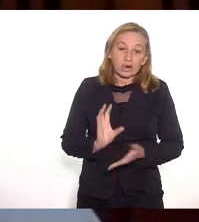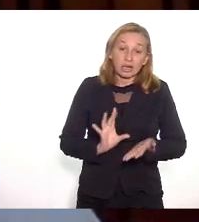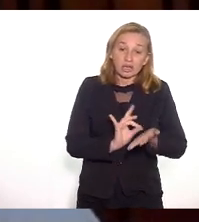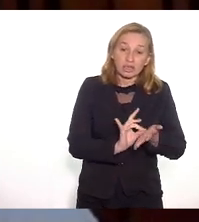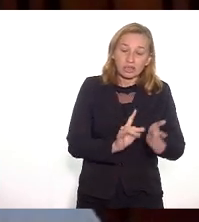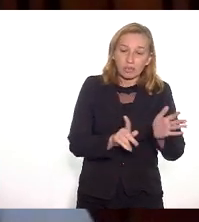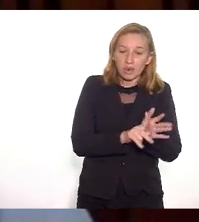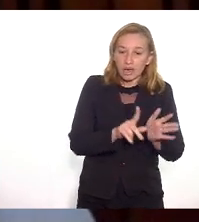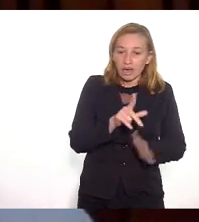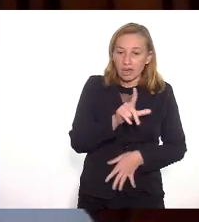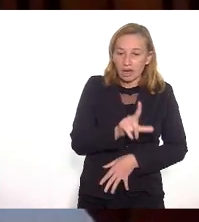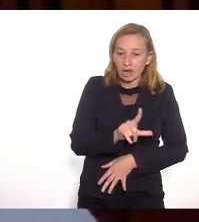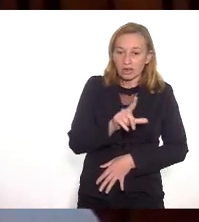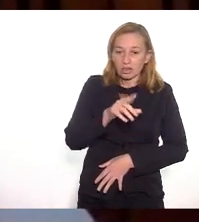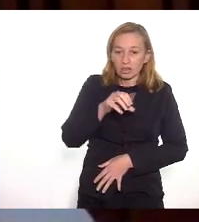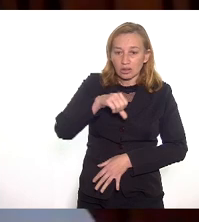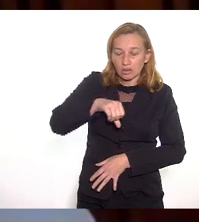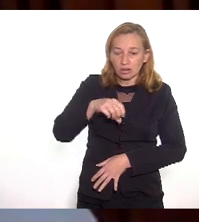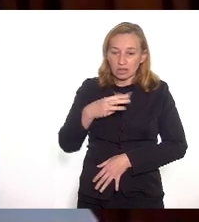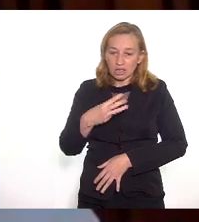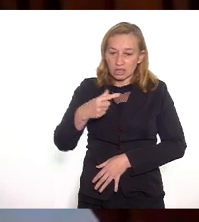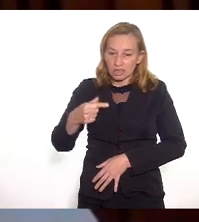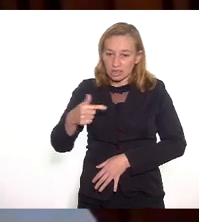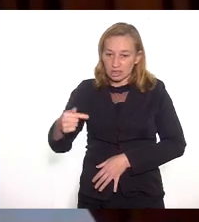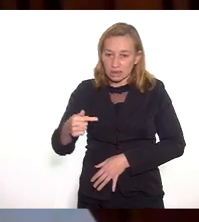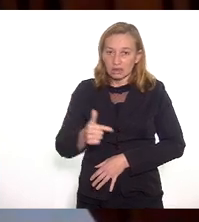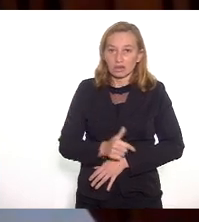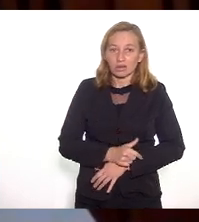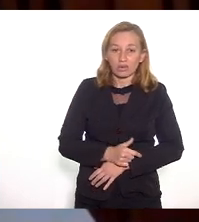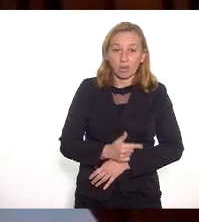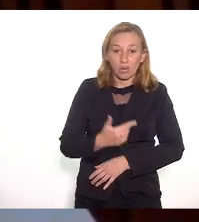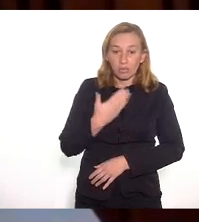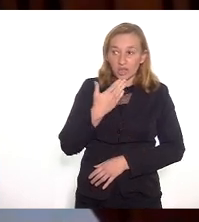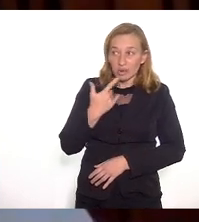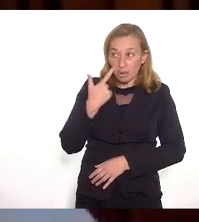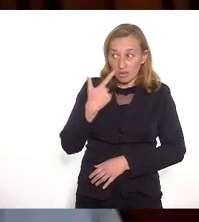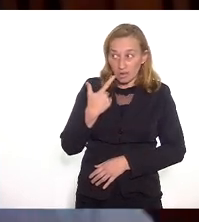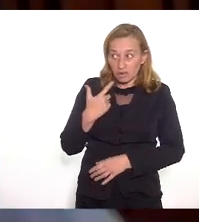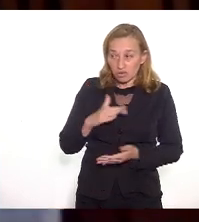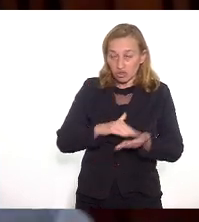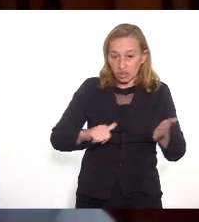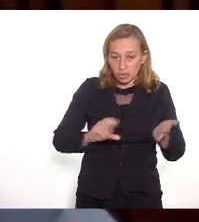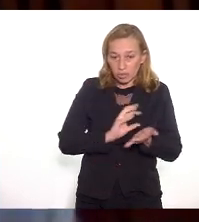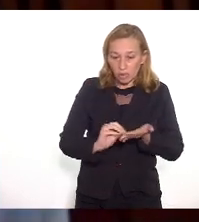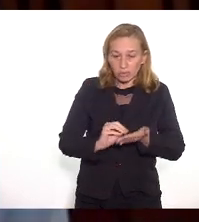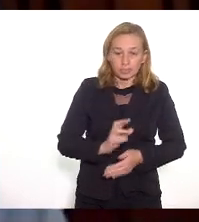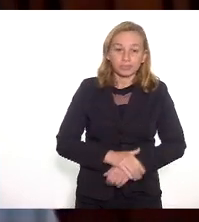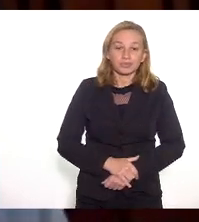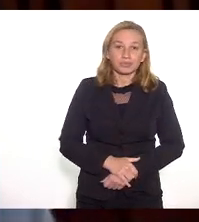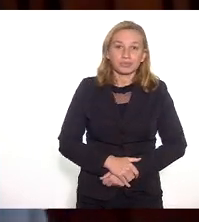anexação, PL 3977. Vou pedir vistas nesse. Eu vou tirar de pau.